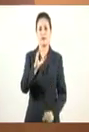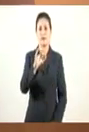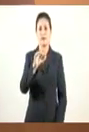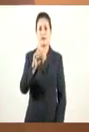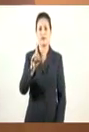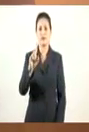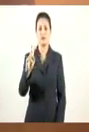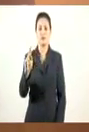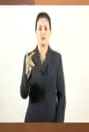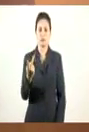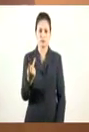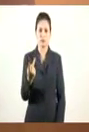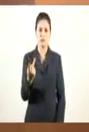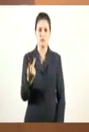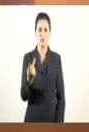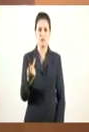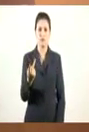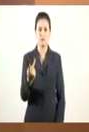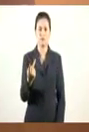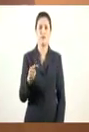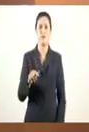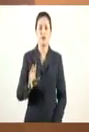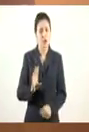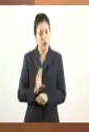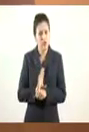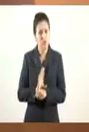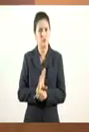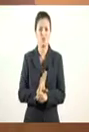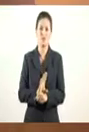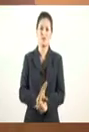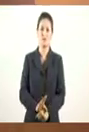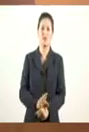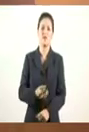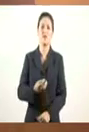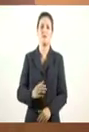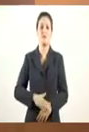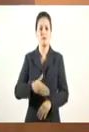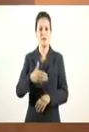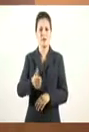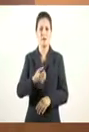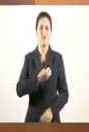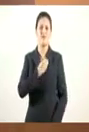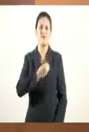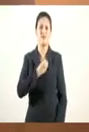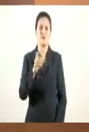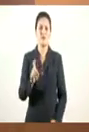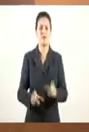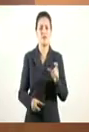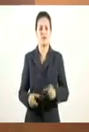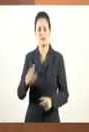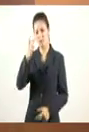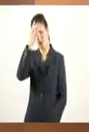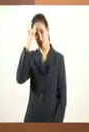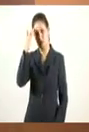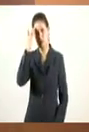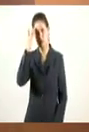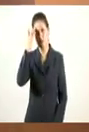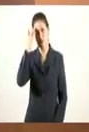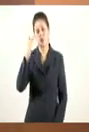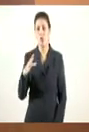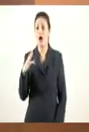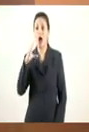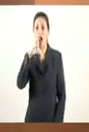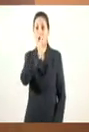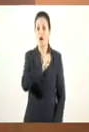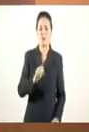matéria. Ele vai ajudar a melhorar concretamente a vida das pessoas. Não se tem uma vara de condão, então não se vai